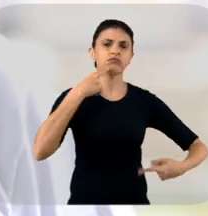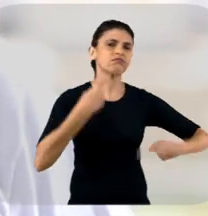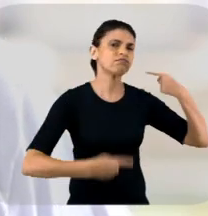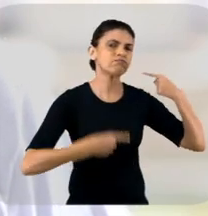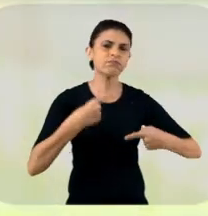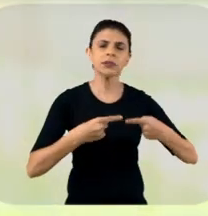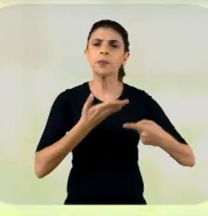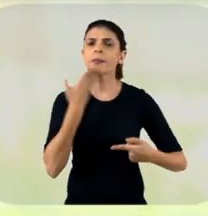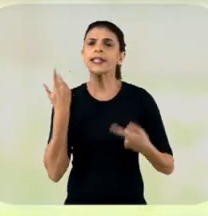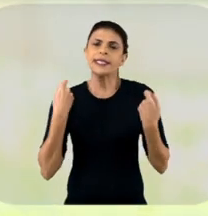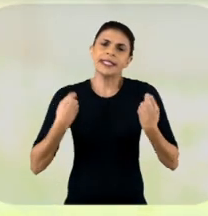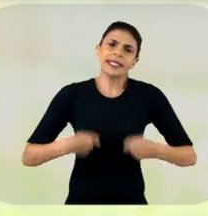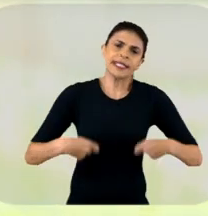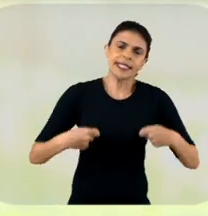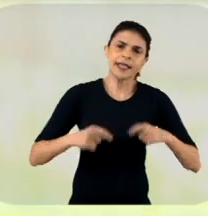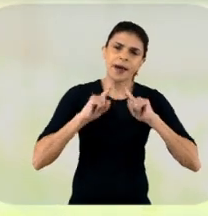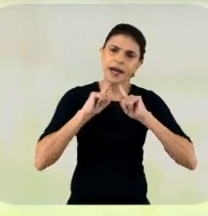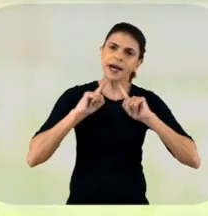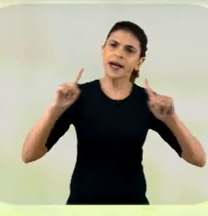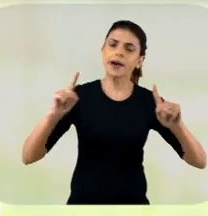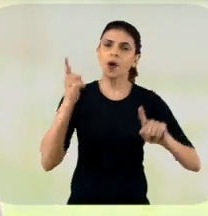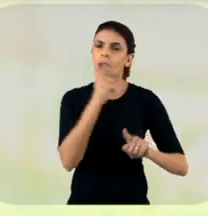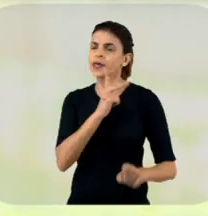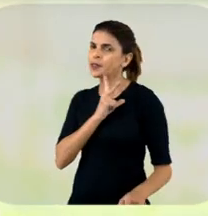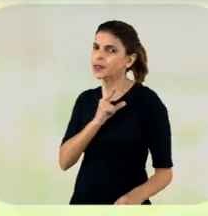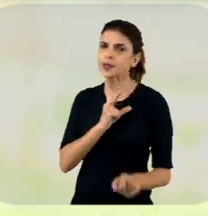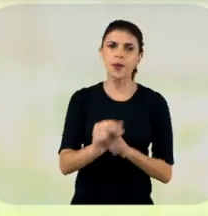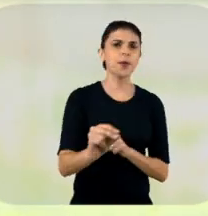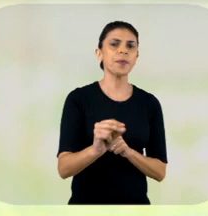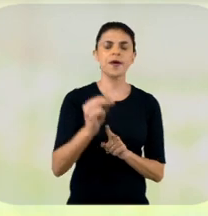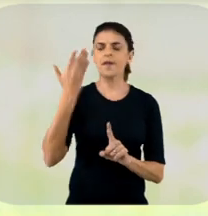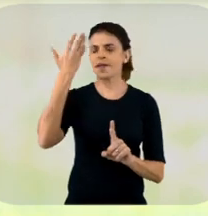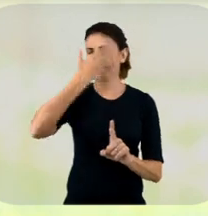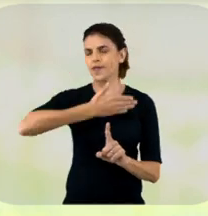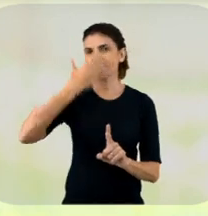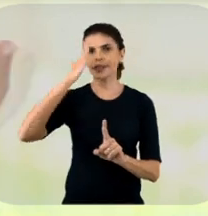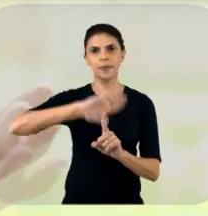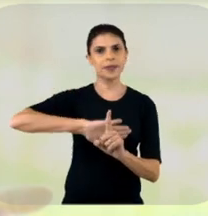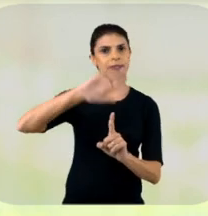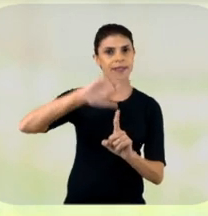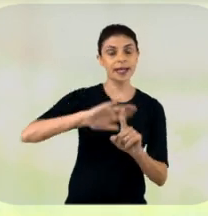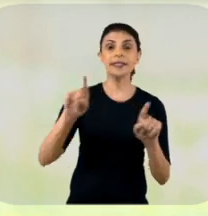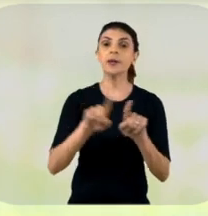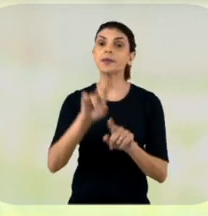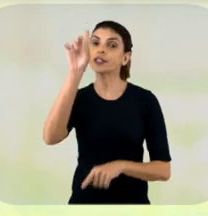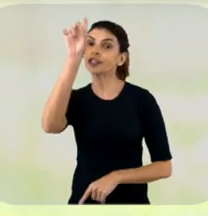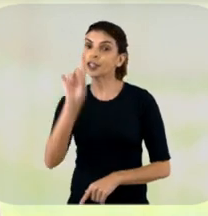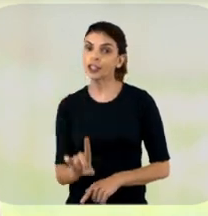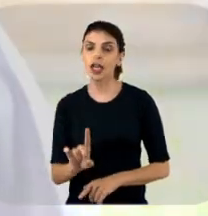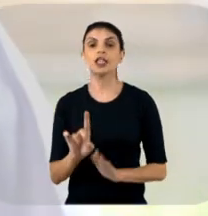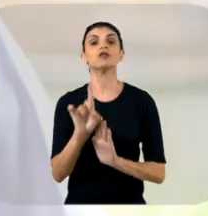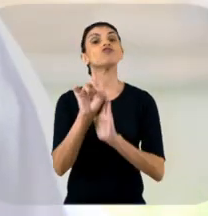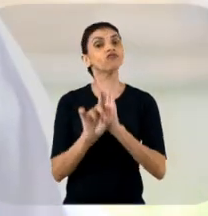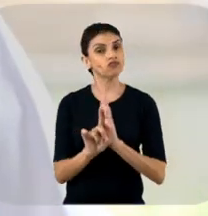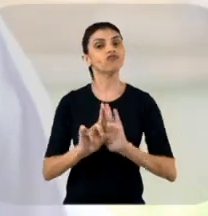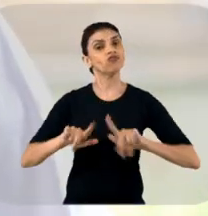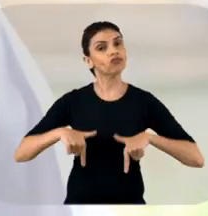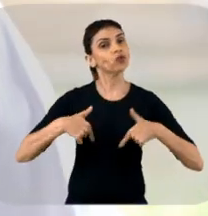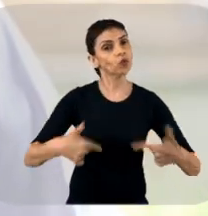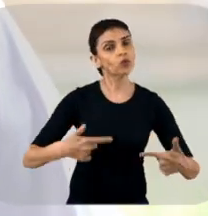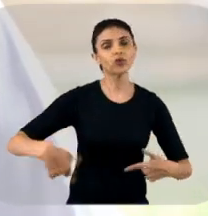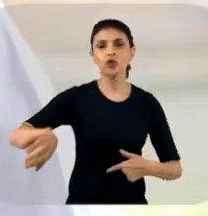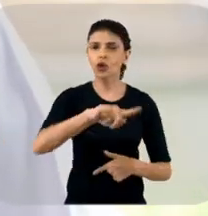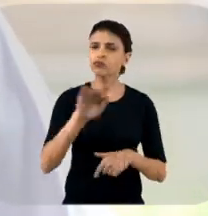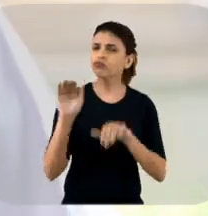nossas necessidades e reivindicações para superar a nossa invisibilidade e lutar pelos nossos direitos. Nós falamos para